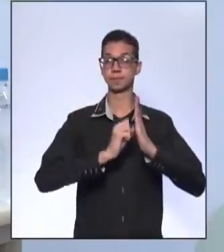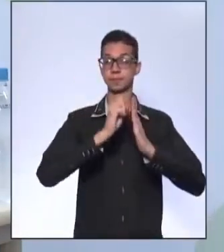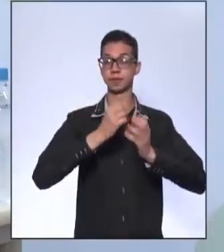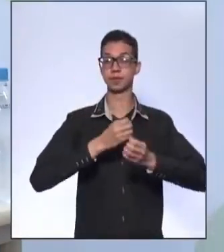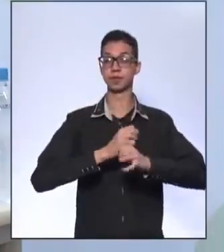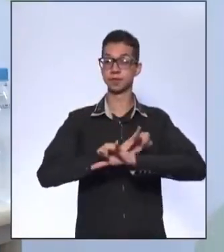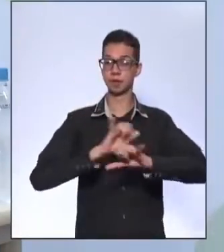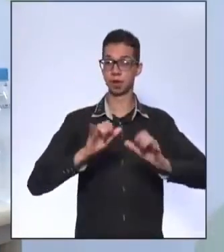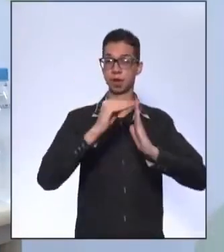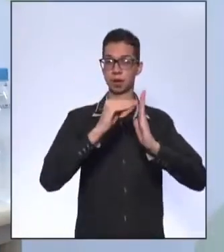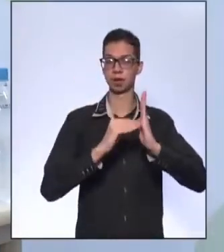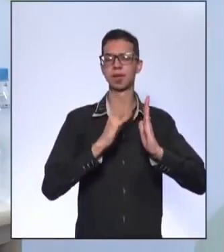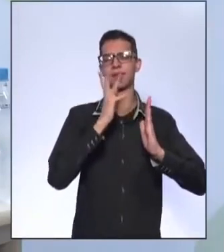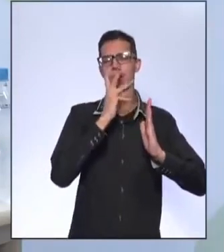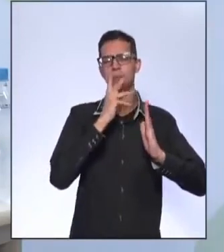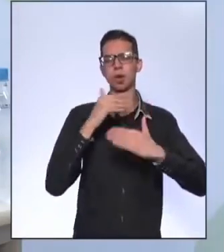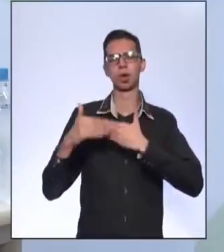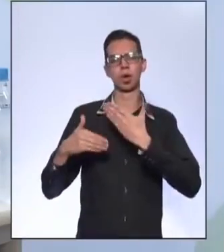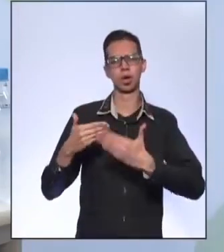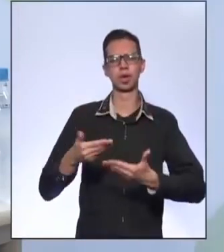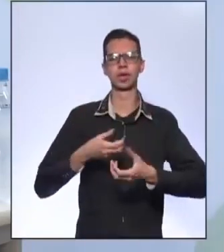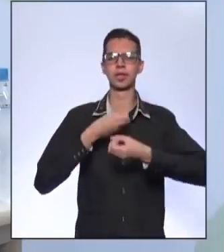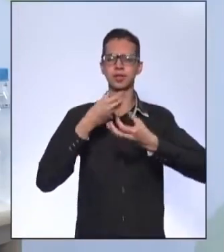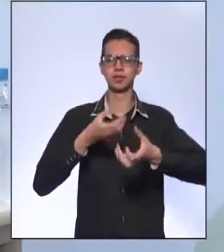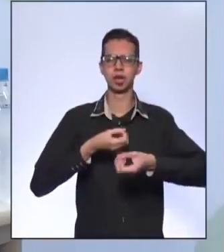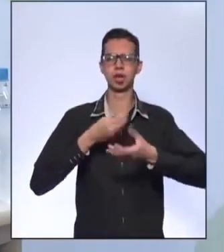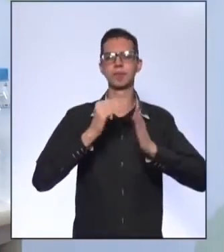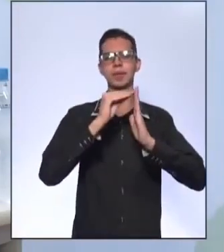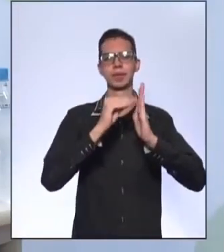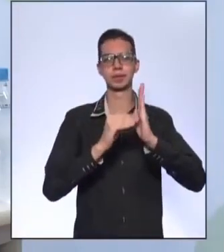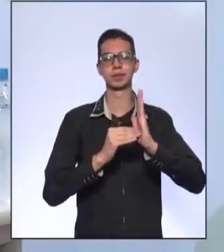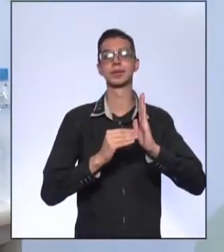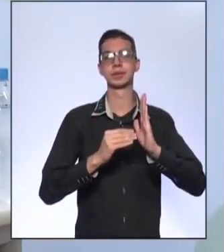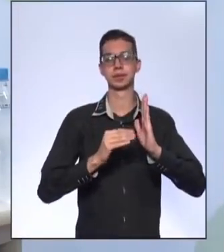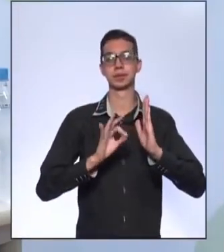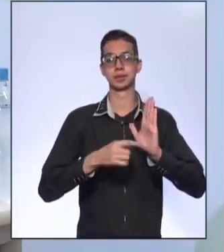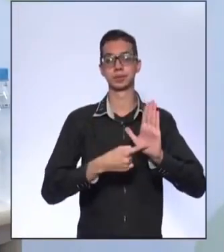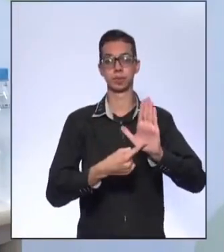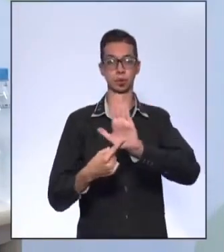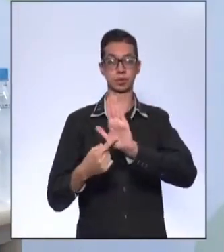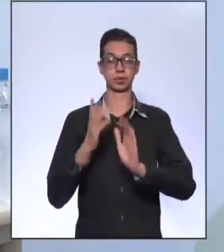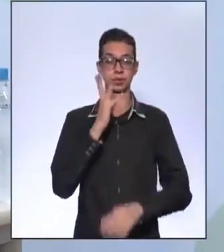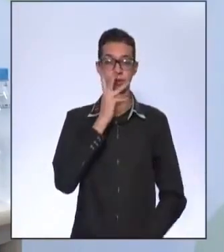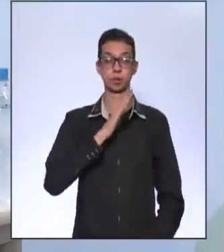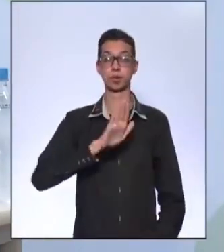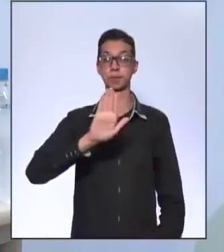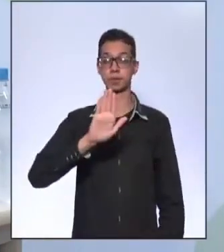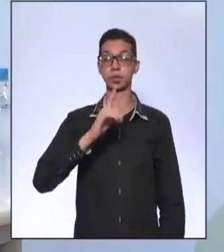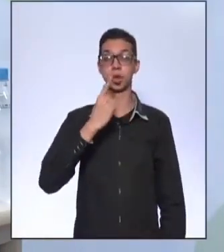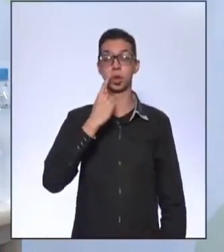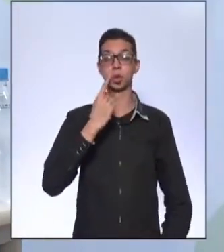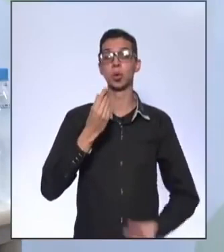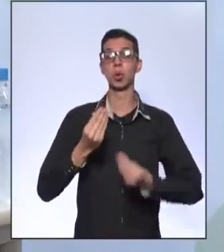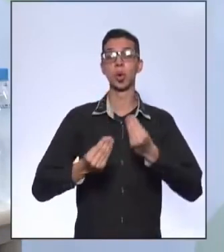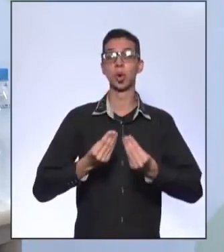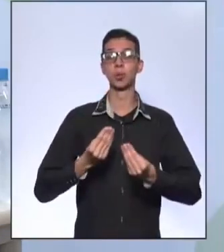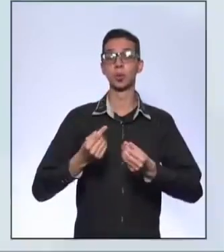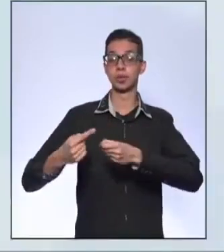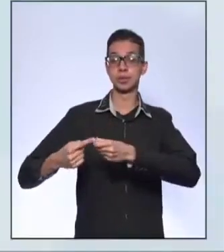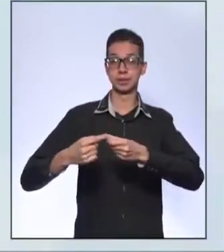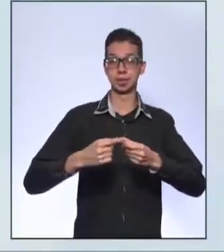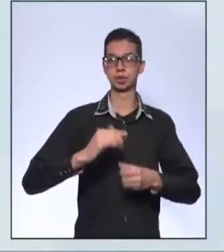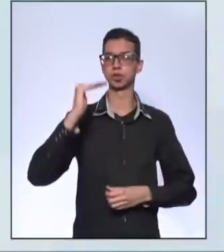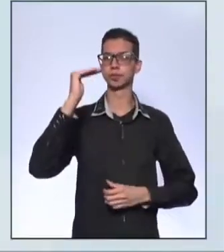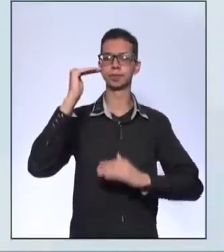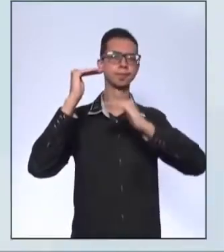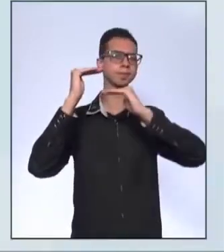dar tá tudo para transformar Isso numa informação aí registrar aí para nós né então vamos ver a iazer Arquias dos centros